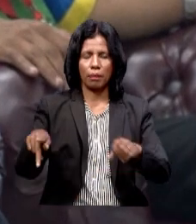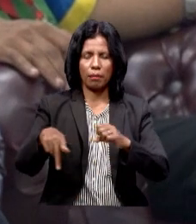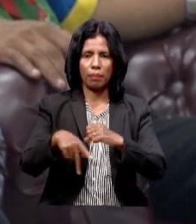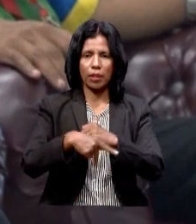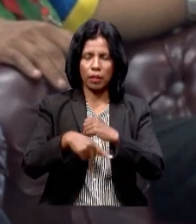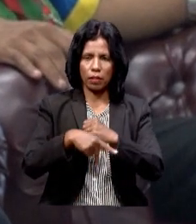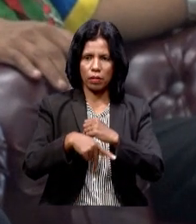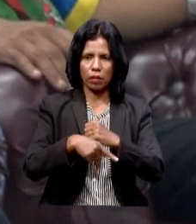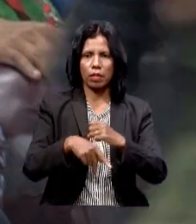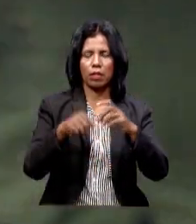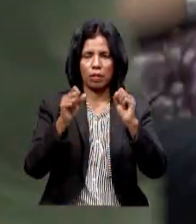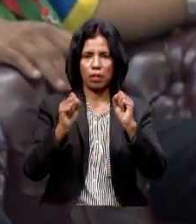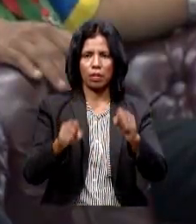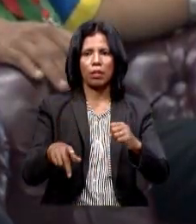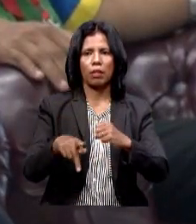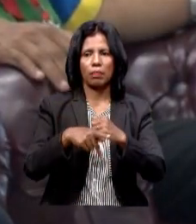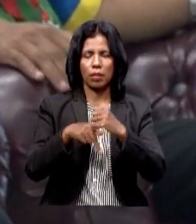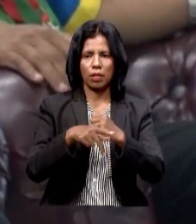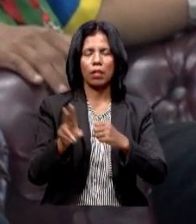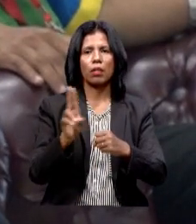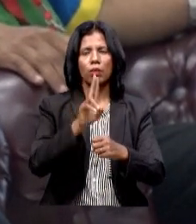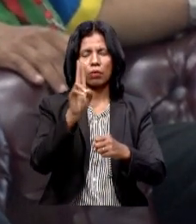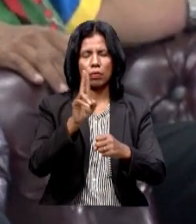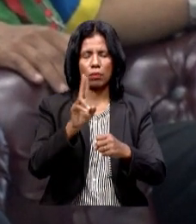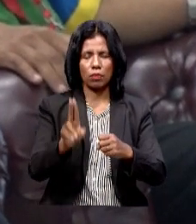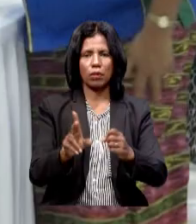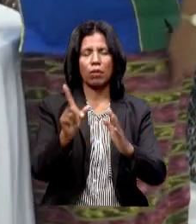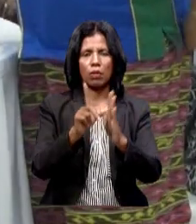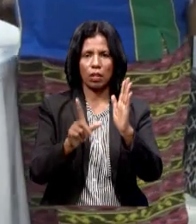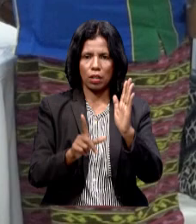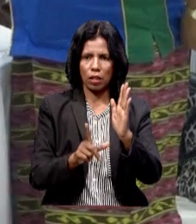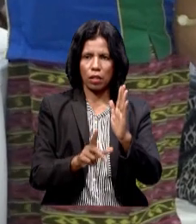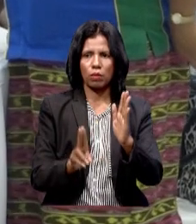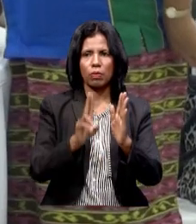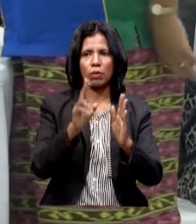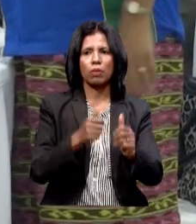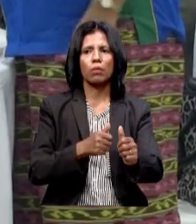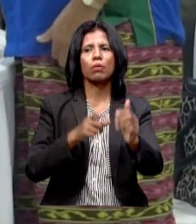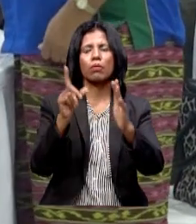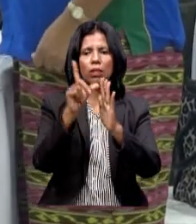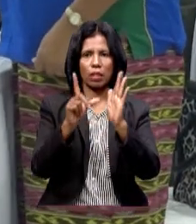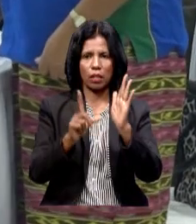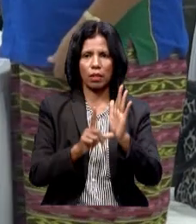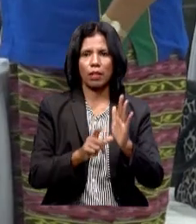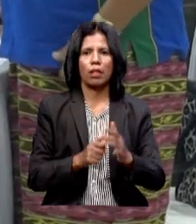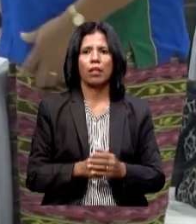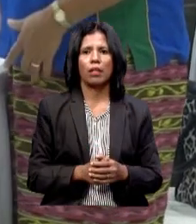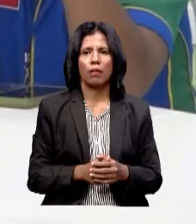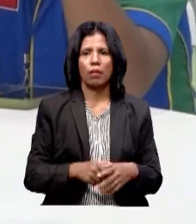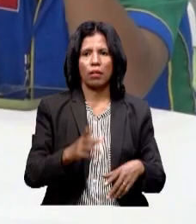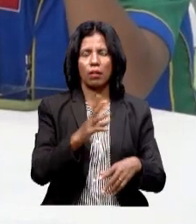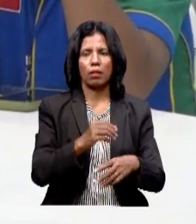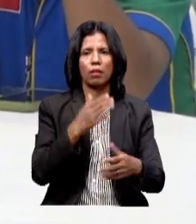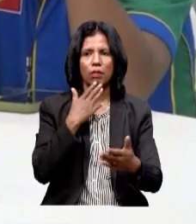cari, partito siamo per provvisare per dia, pensare per le contribuire a idee, manamos, manamos